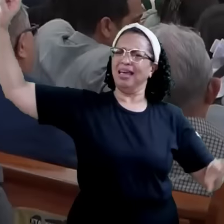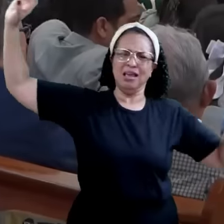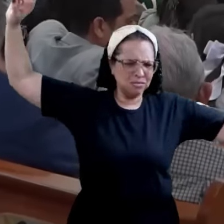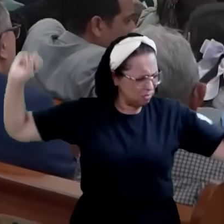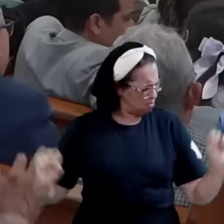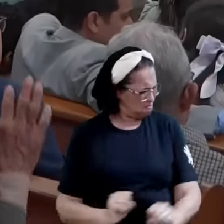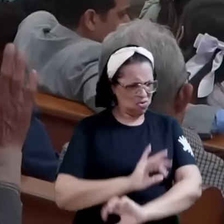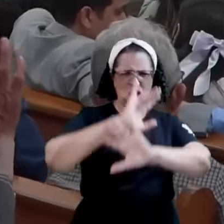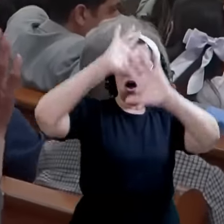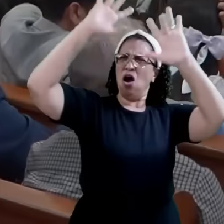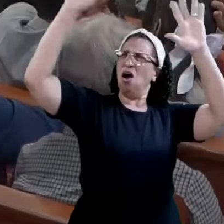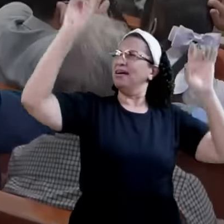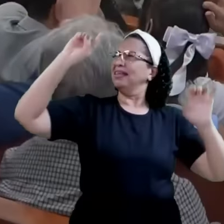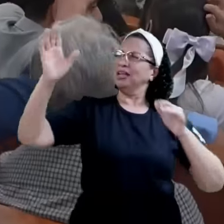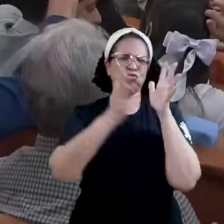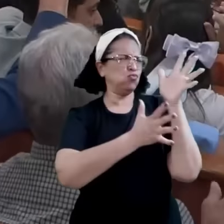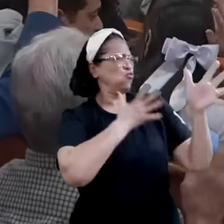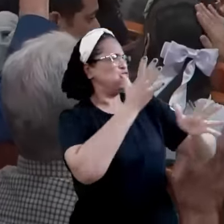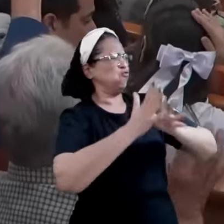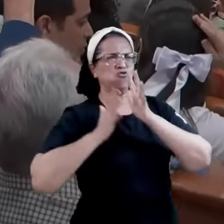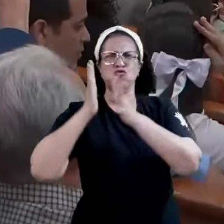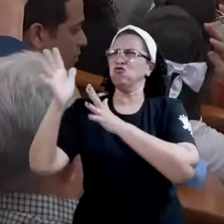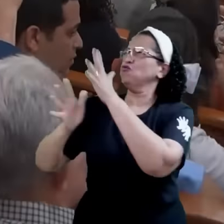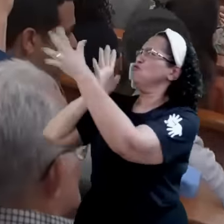glória de Deus vai pegar em você